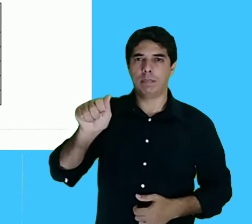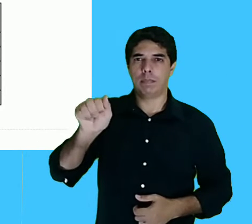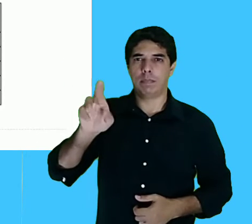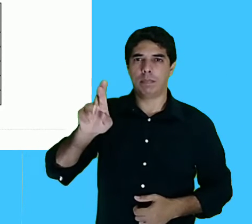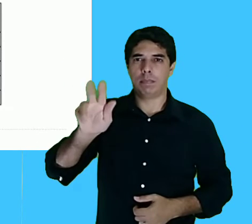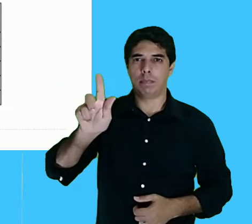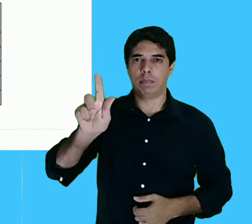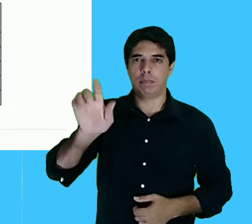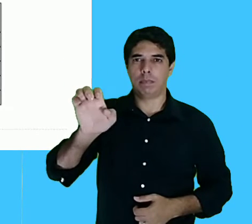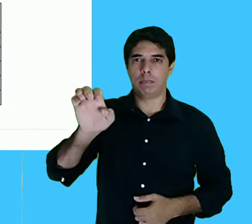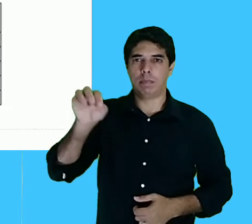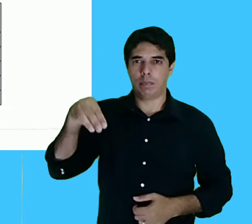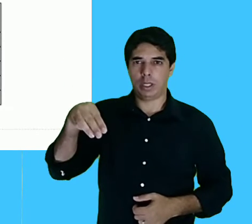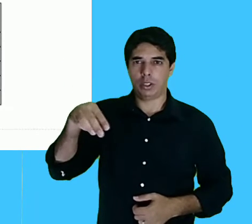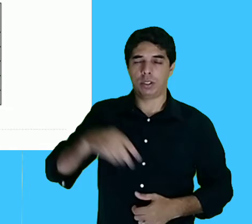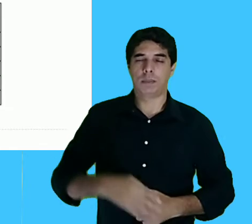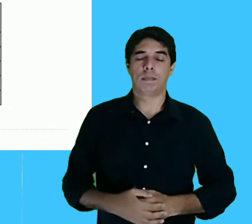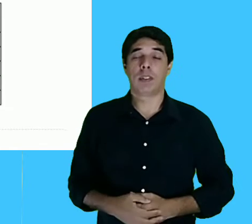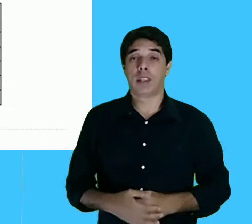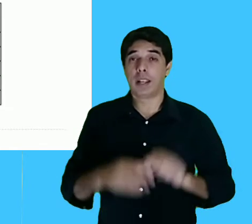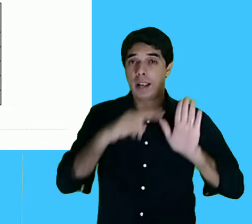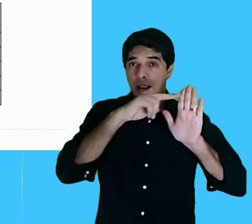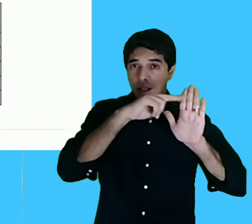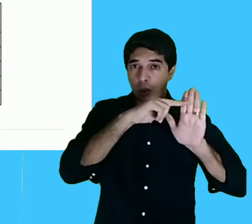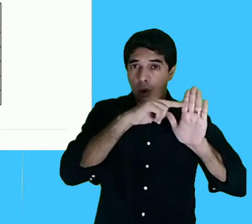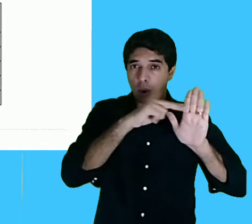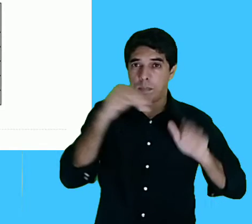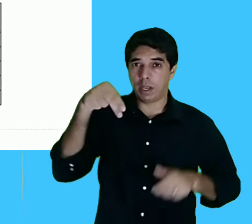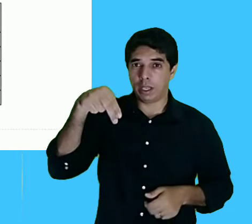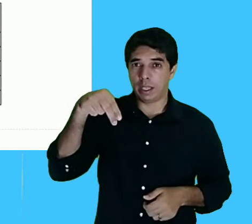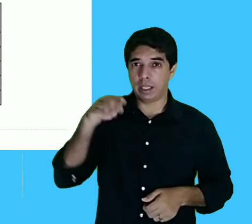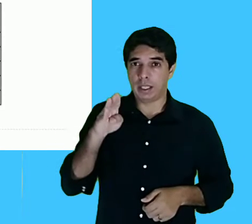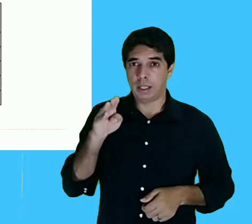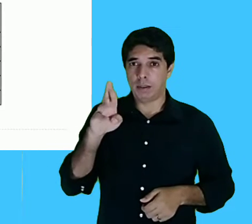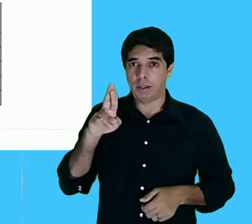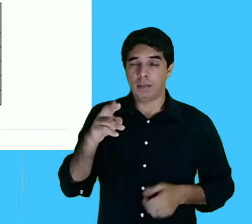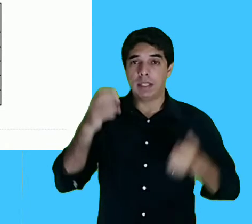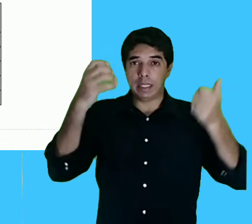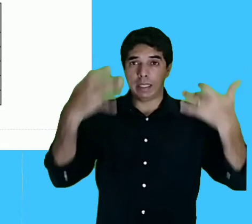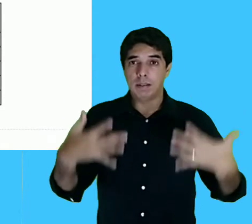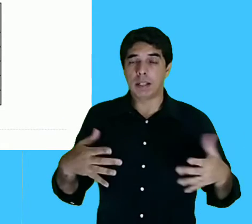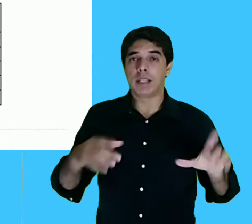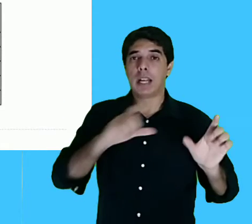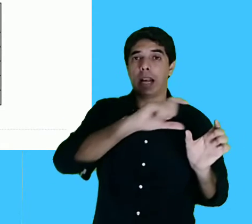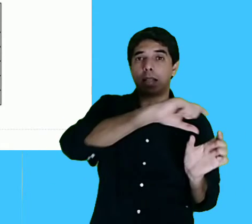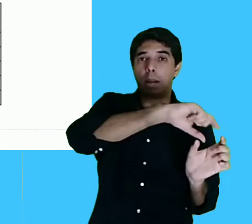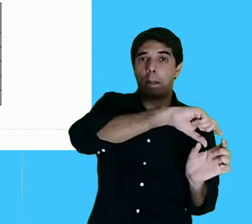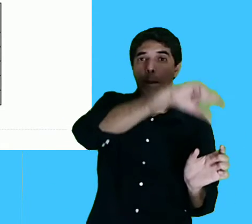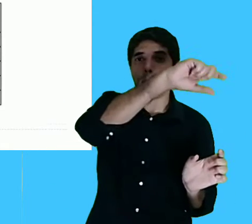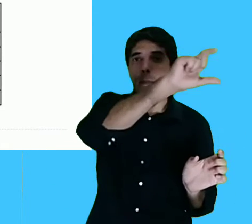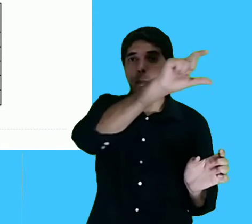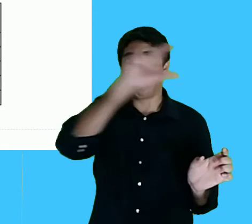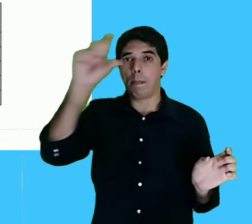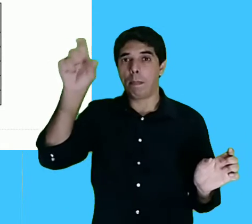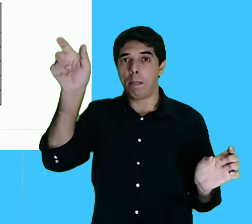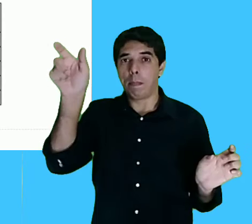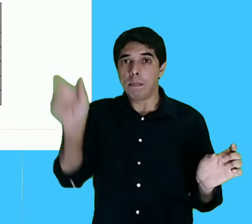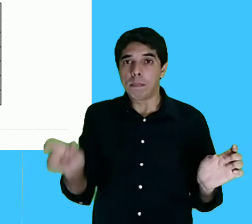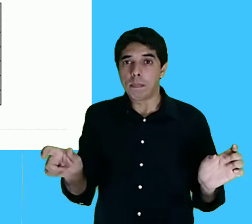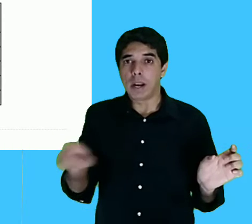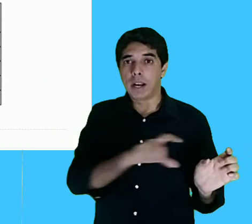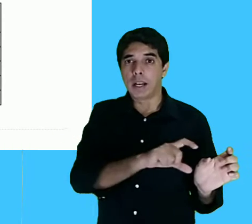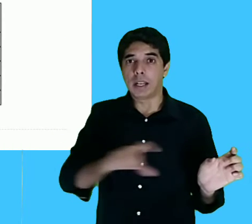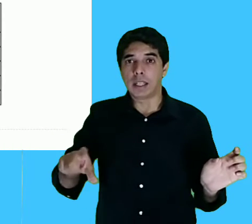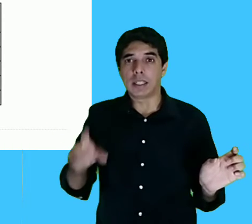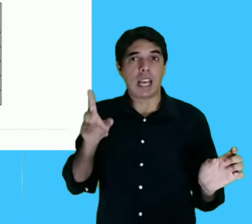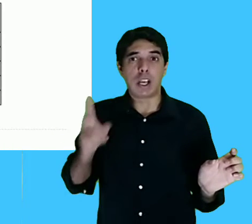desenho, a nova norma ela estabelece que todos os formatos devem possuir os mesmos valores. Então, fica bem mais simples do que a antiga,